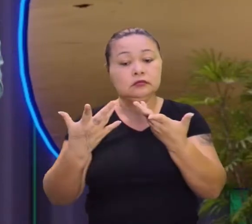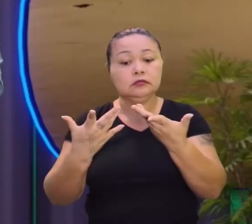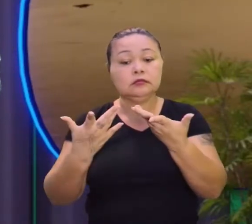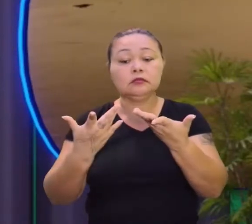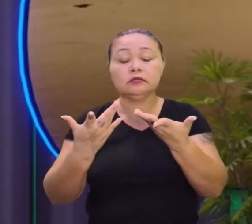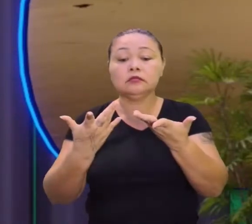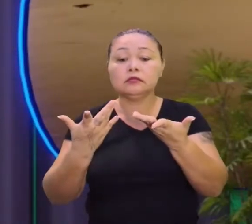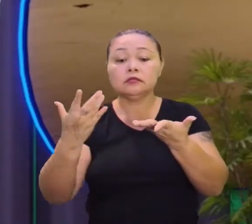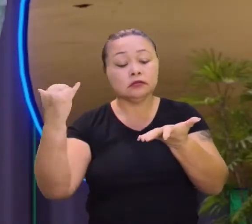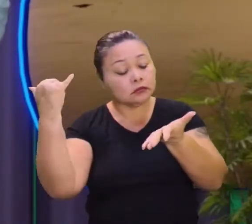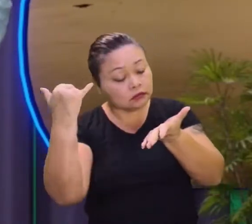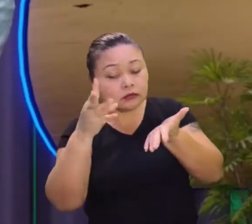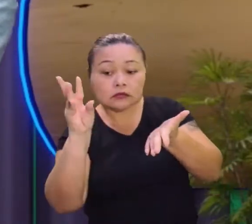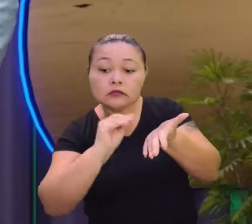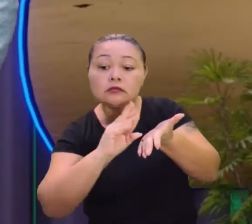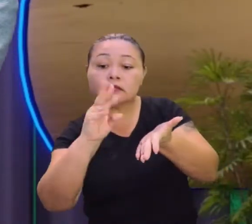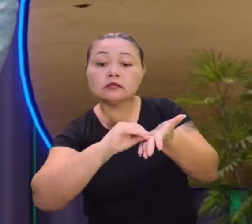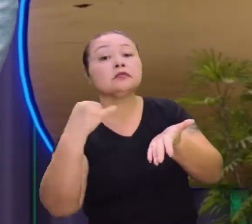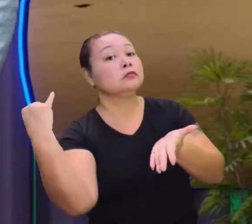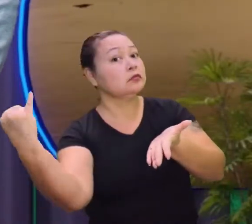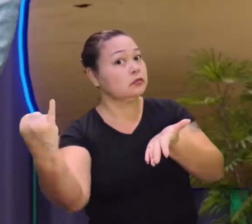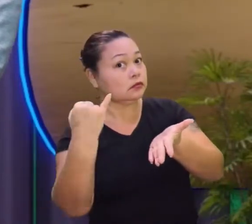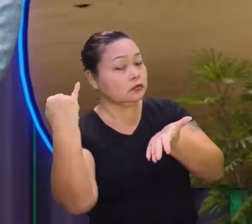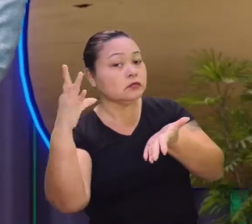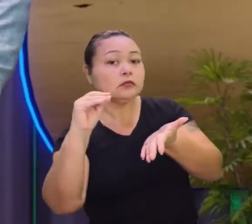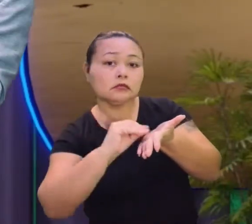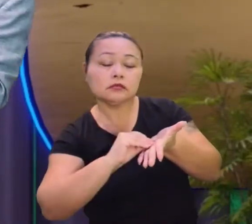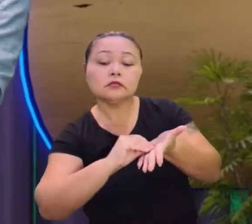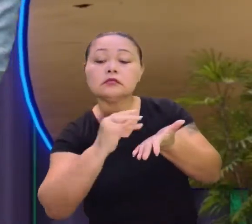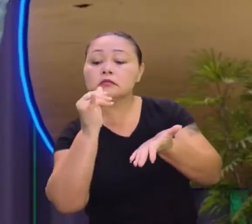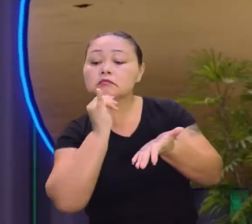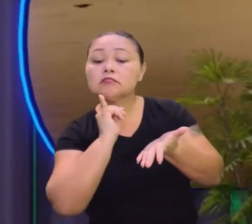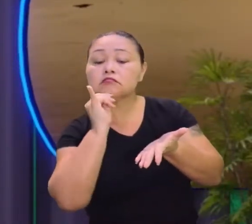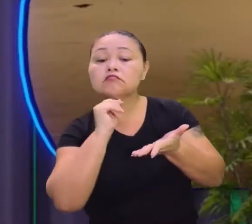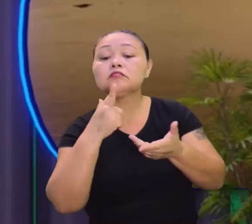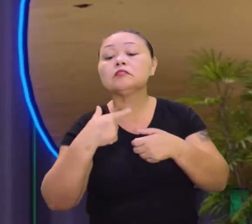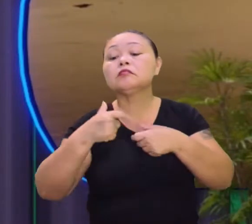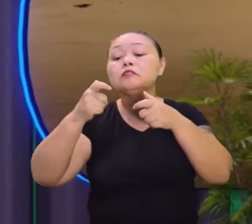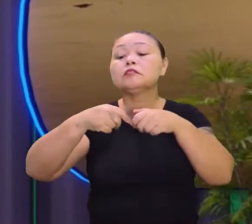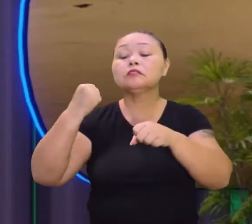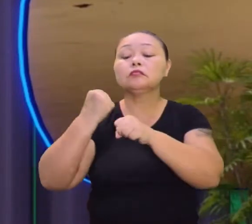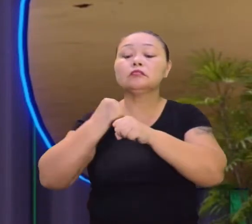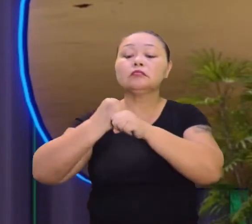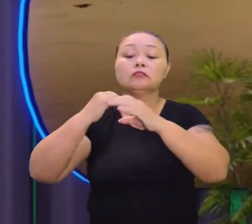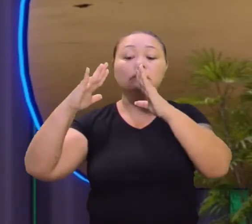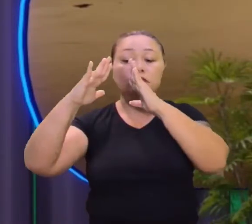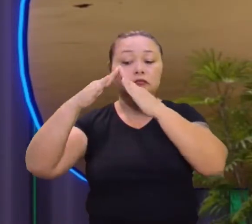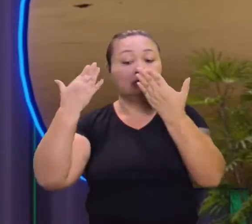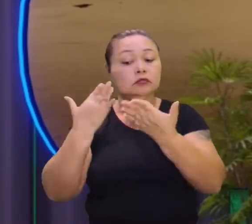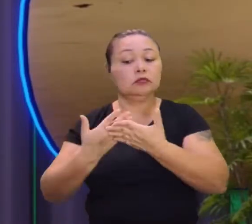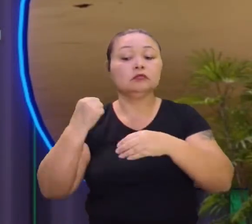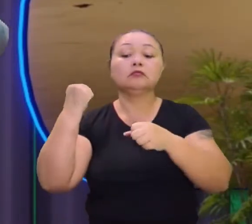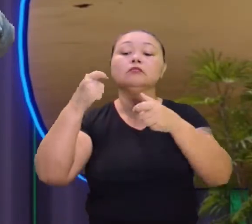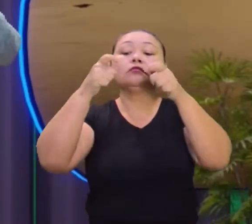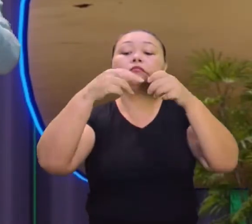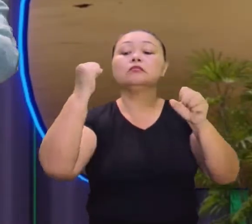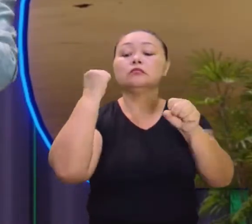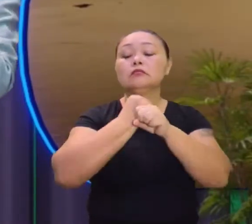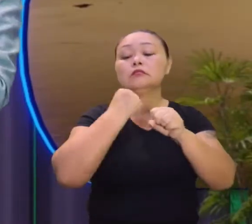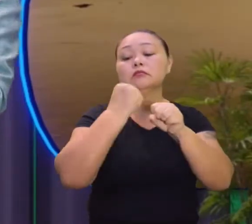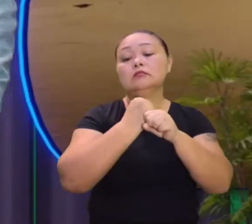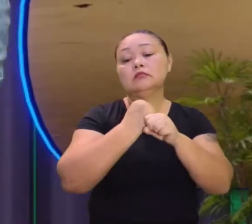É através dessas informações importantíssimas que se toma decisões, por exemplo, onde construir uma escola, correto, onde construir